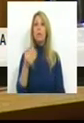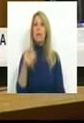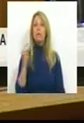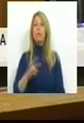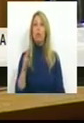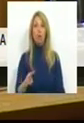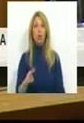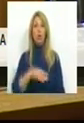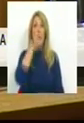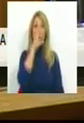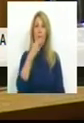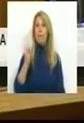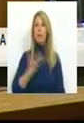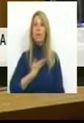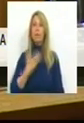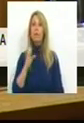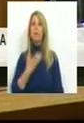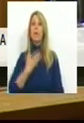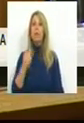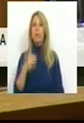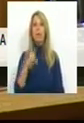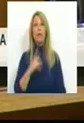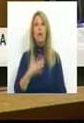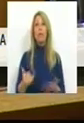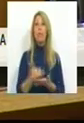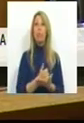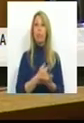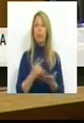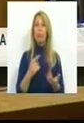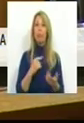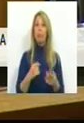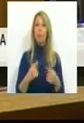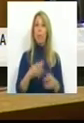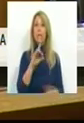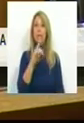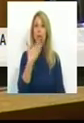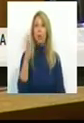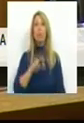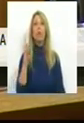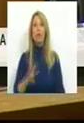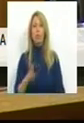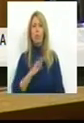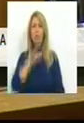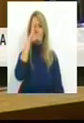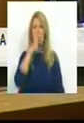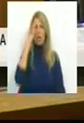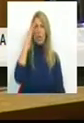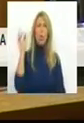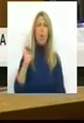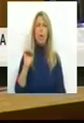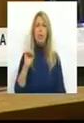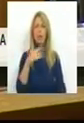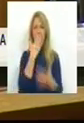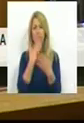milhões. O Governo PSD-CDS teve uma execução de receitas próprias de 61 milhões. Sr. Ministro, não acha que estamos perante